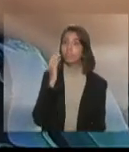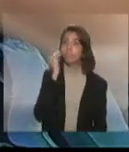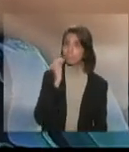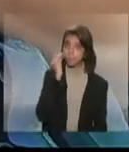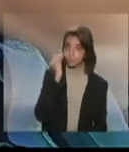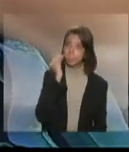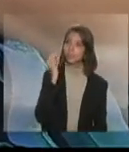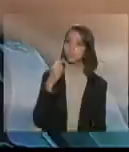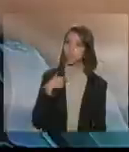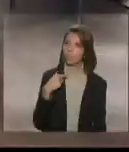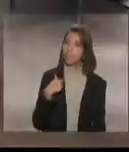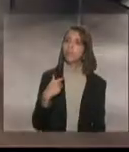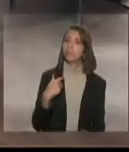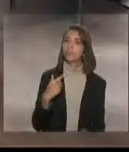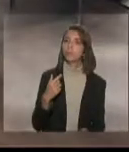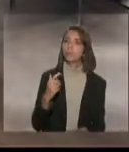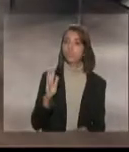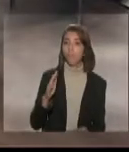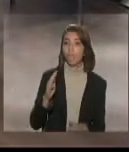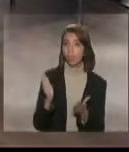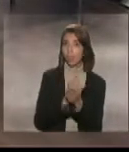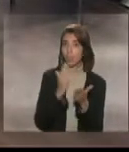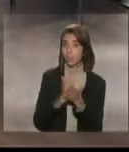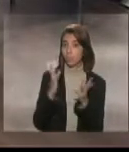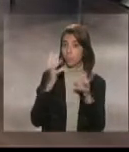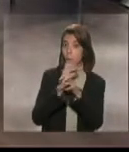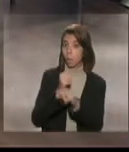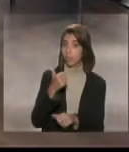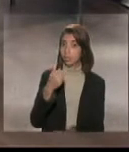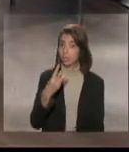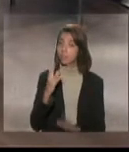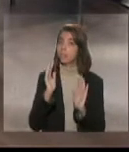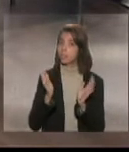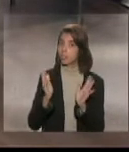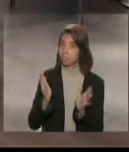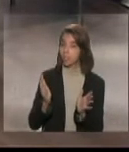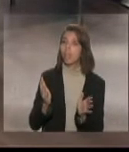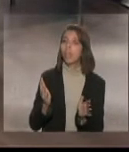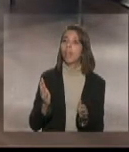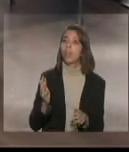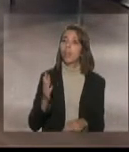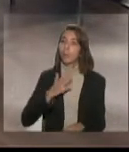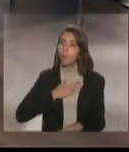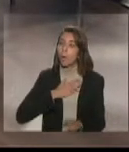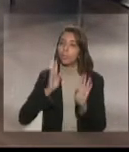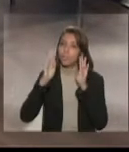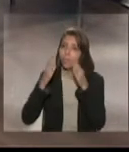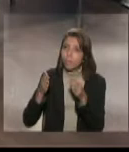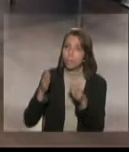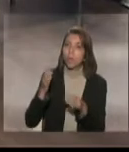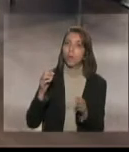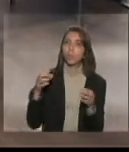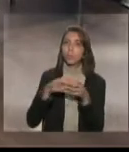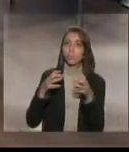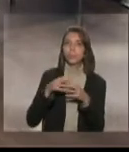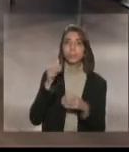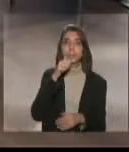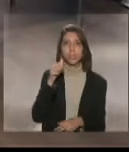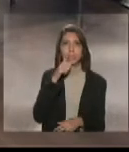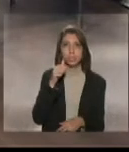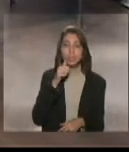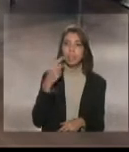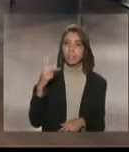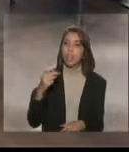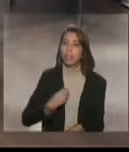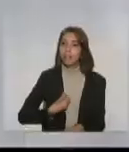verdade foi a experiência e assim o trabalho esse é o 13º livro eu trabalho com dramas meu público essencialmente feminino então gosta de assuntos que sejam